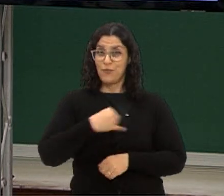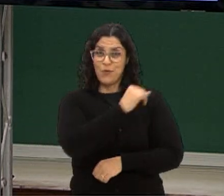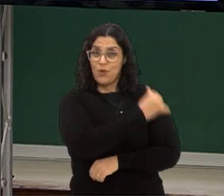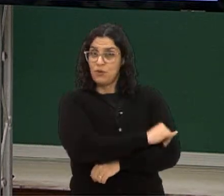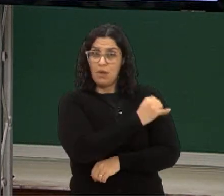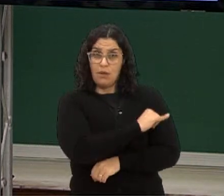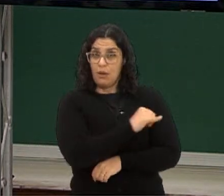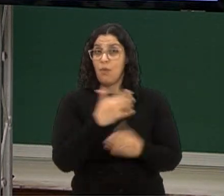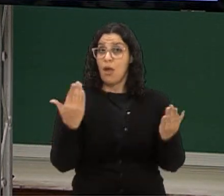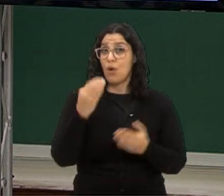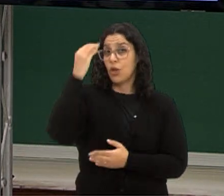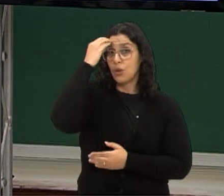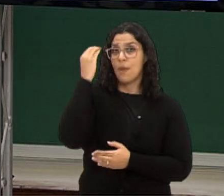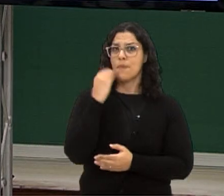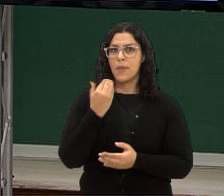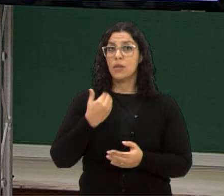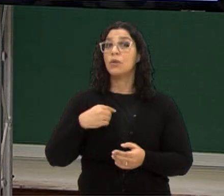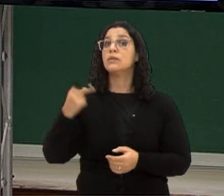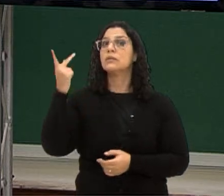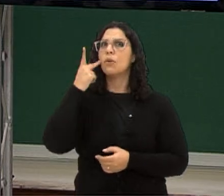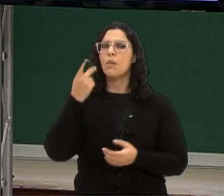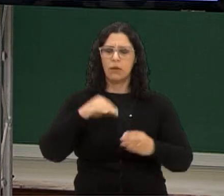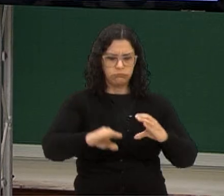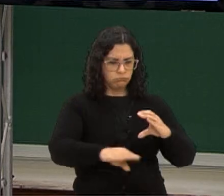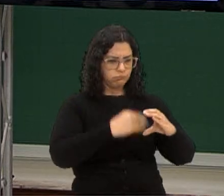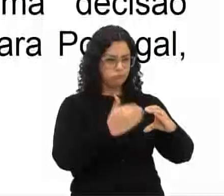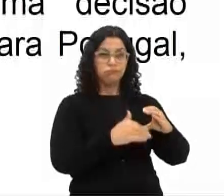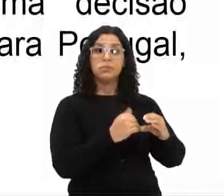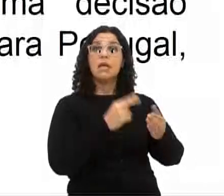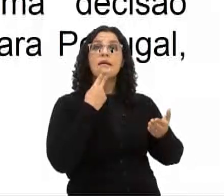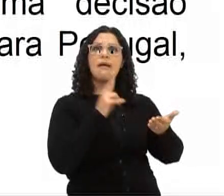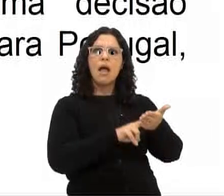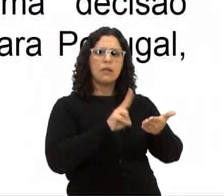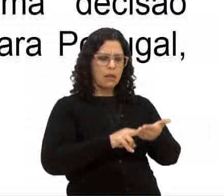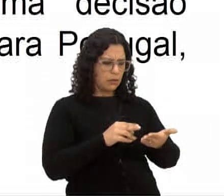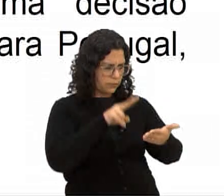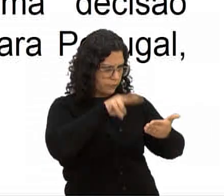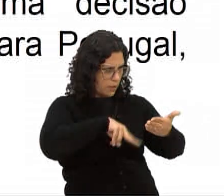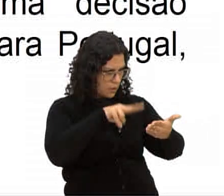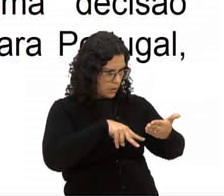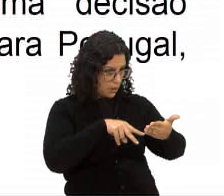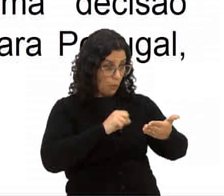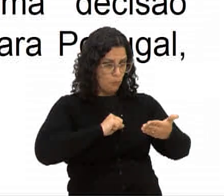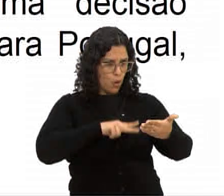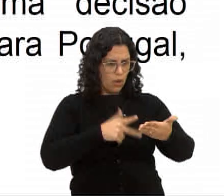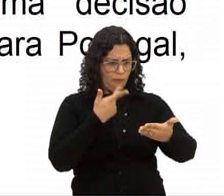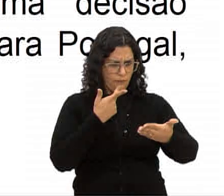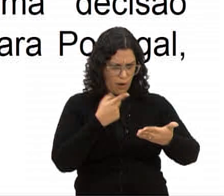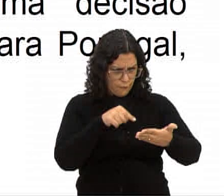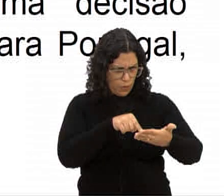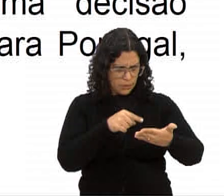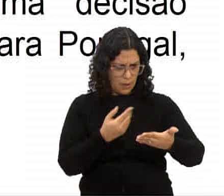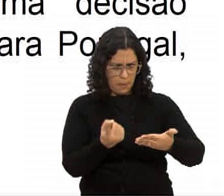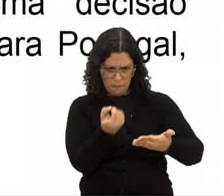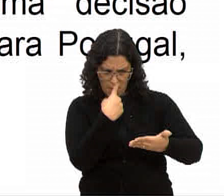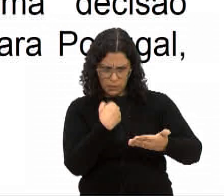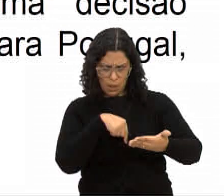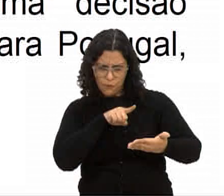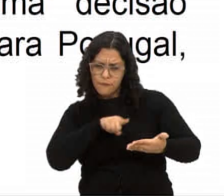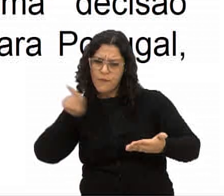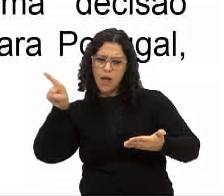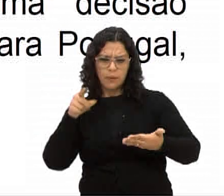de Janeiro e recebeu várias cartas. A carta portuguesa o ameaçava com um retorno forçado a Portugal.